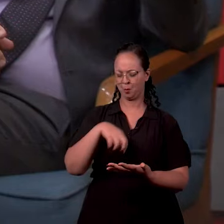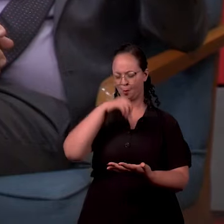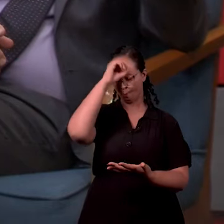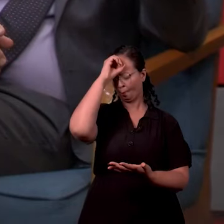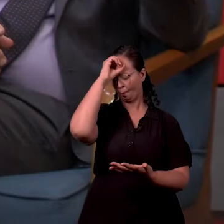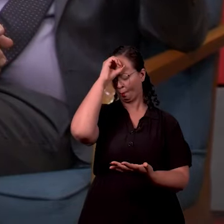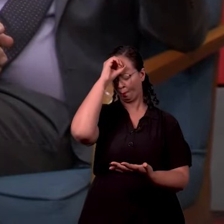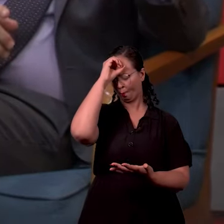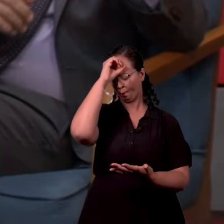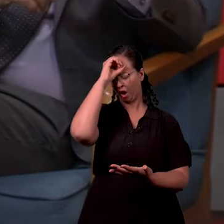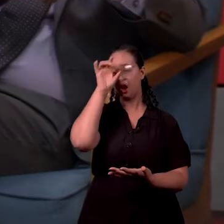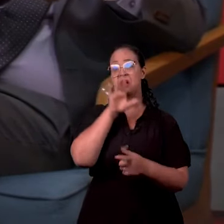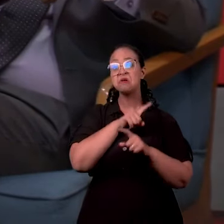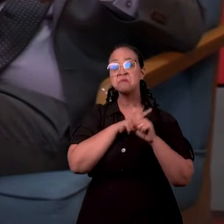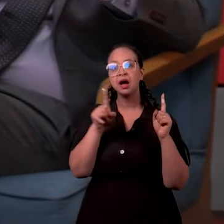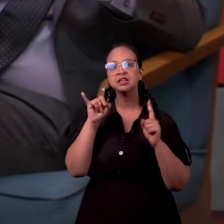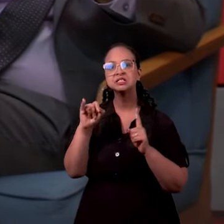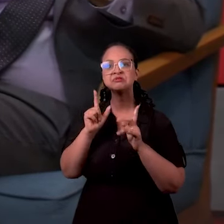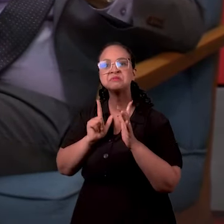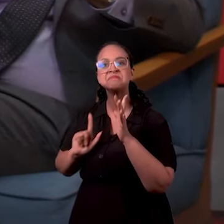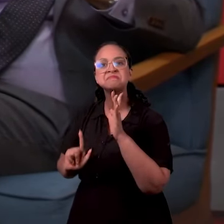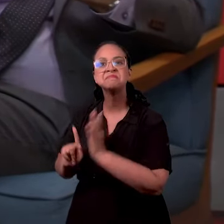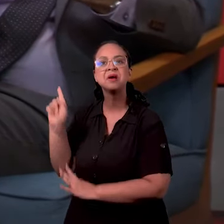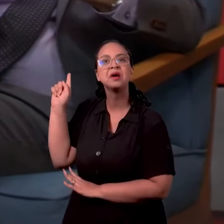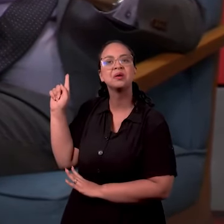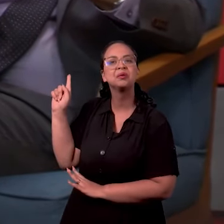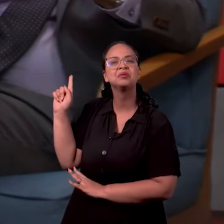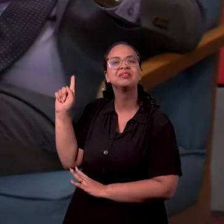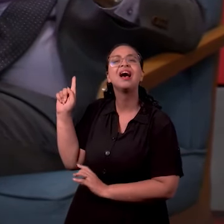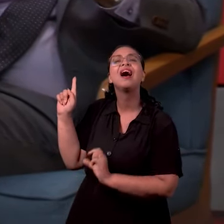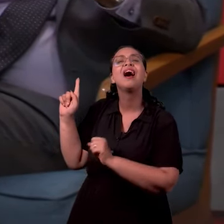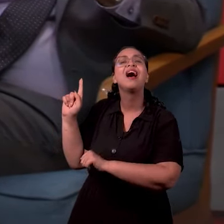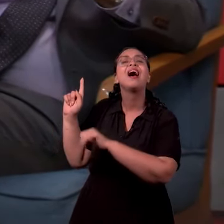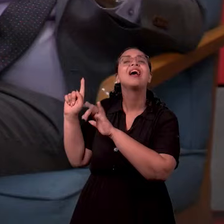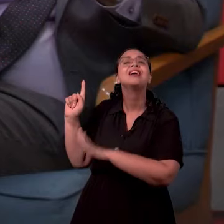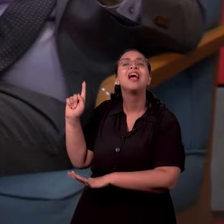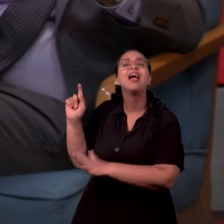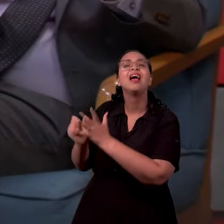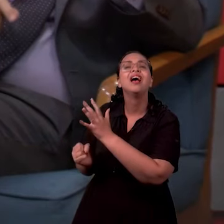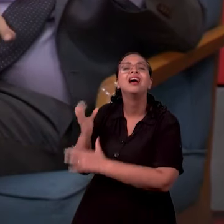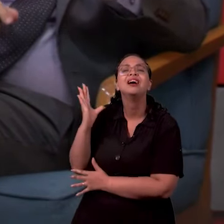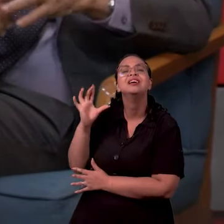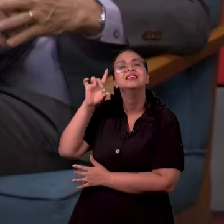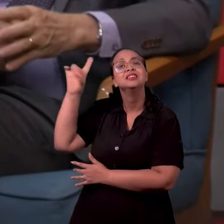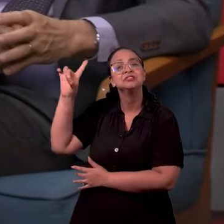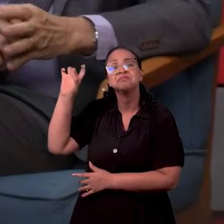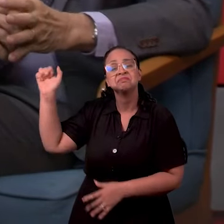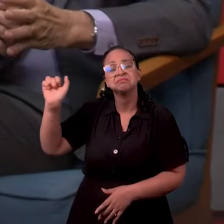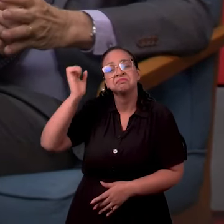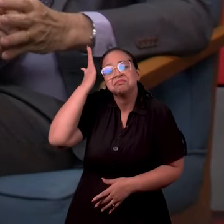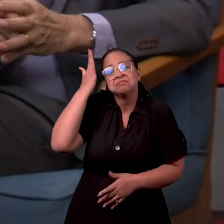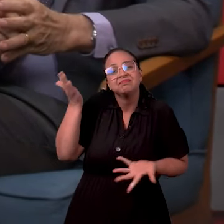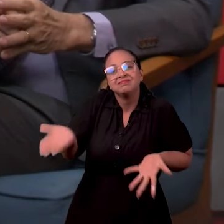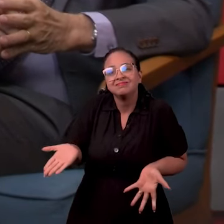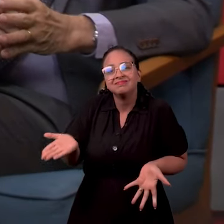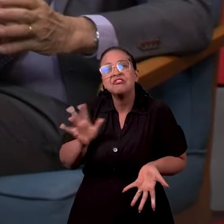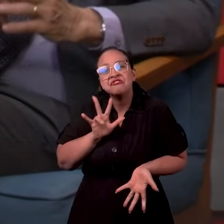desviar. Mas se você consultar o autor daquilo que está escrito ali, ele vai te mostrar o